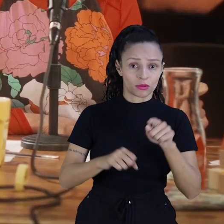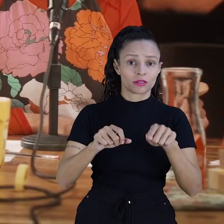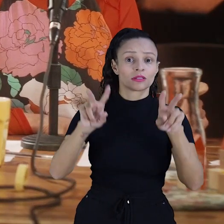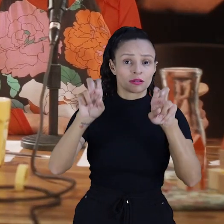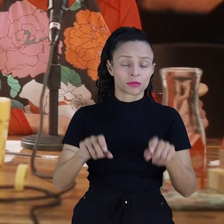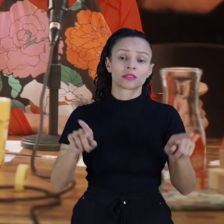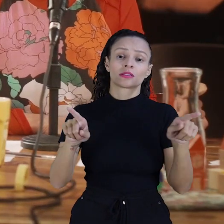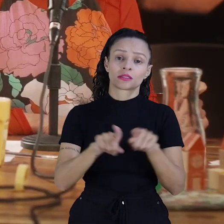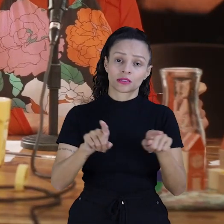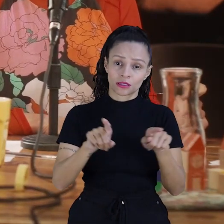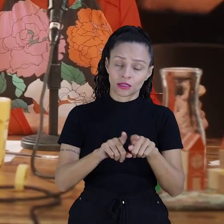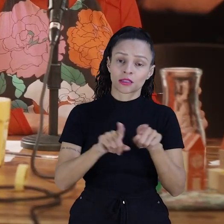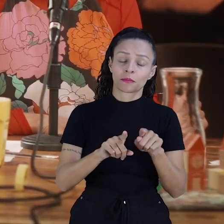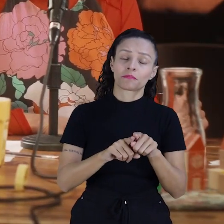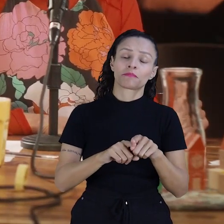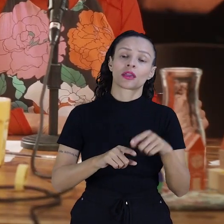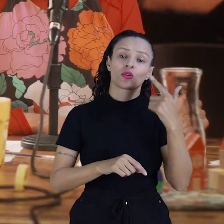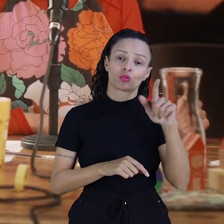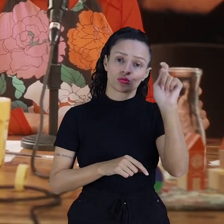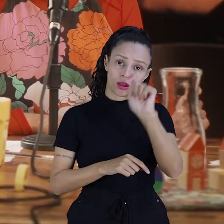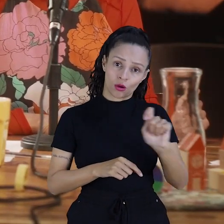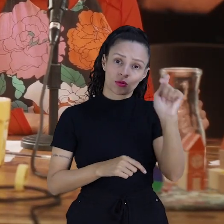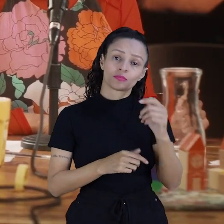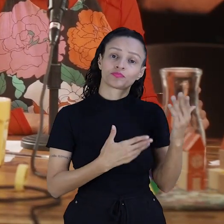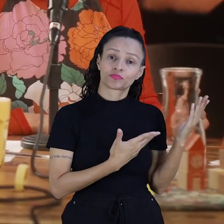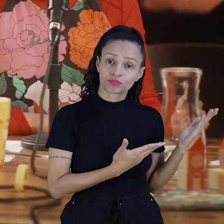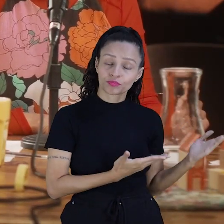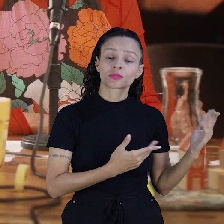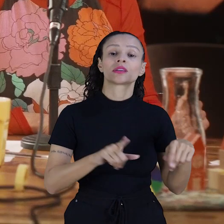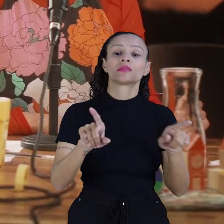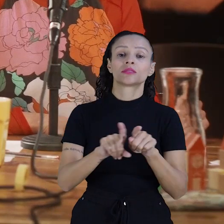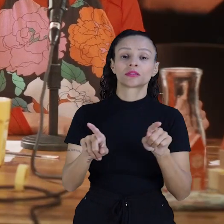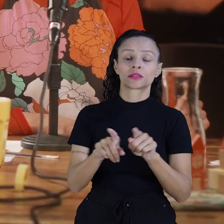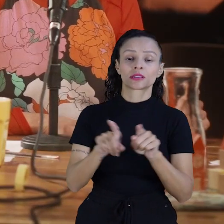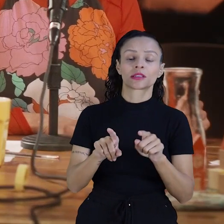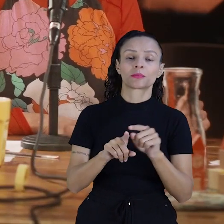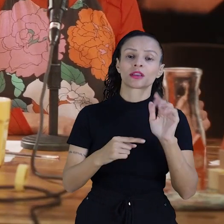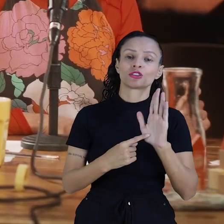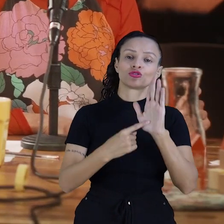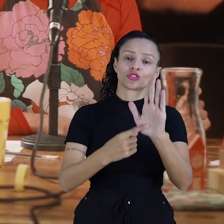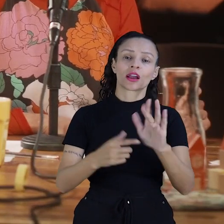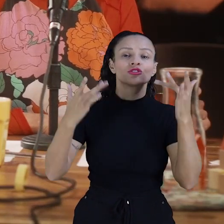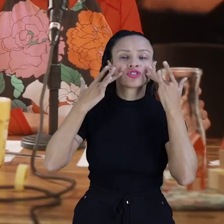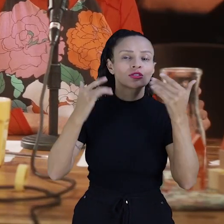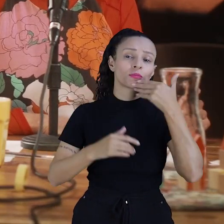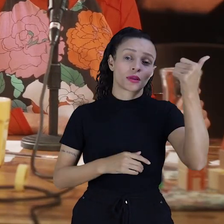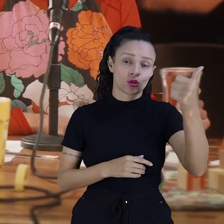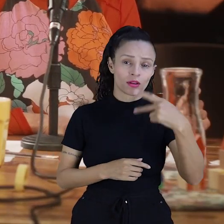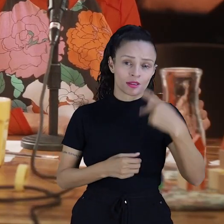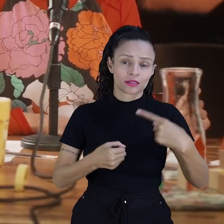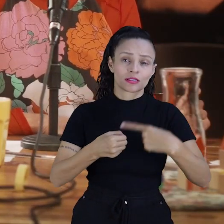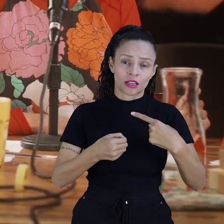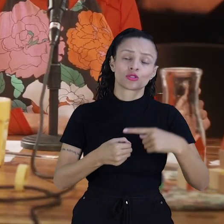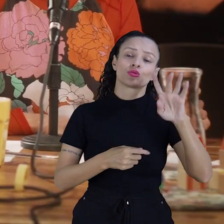isso. Quero deixar o do Tupi Pererê, obviamente, @tupipererê. Quero indicar que nos melhores teatros da